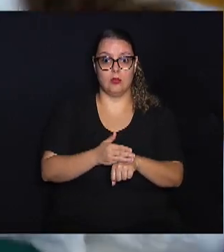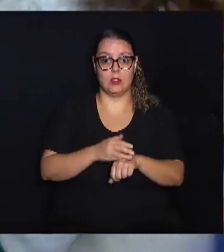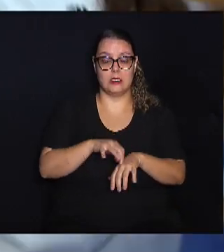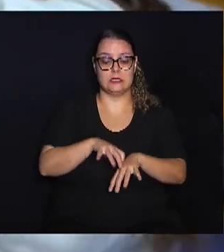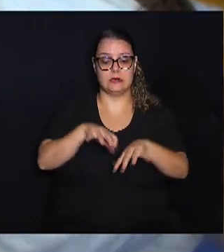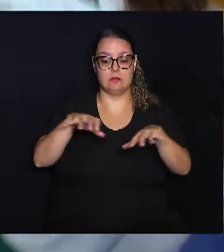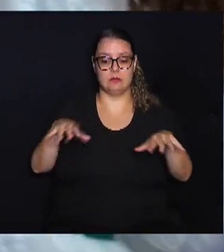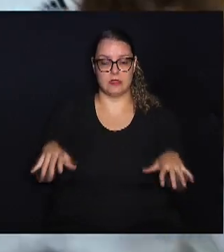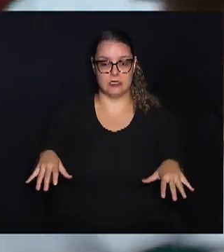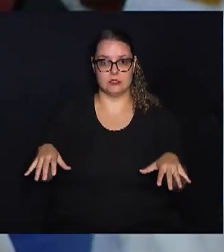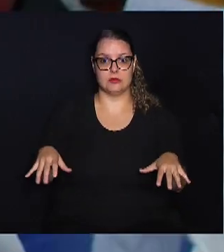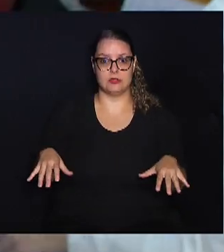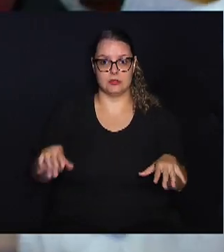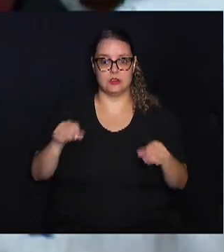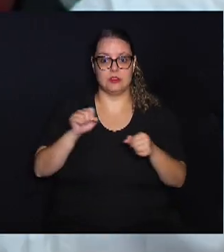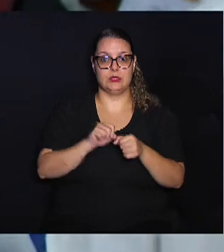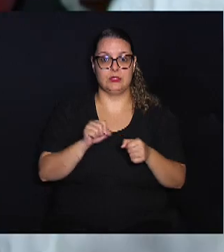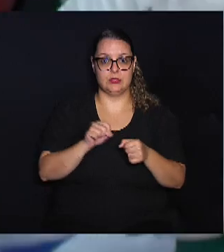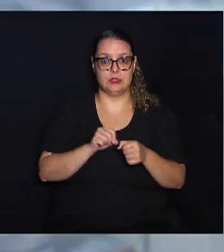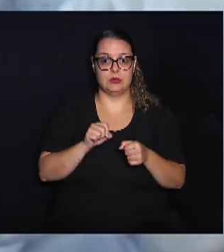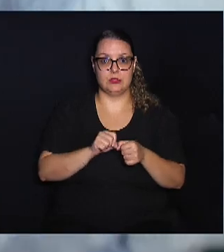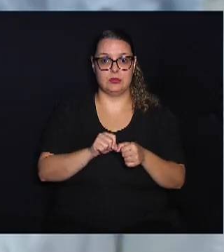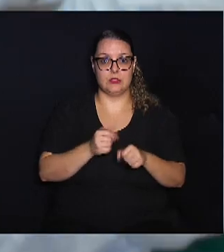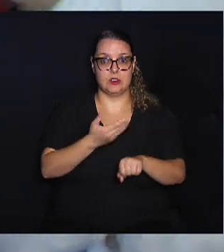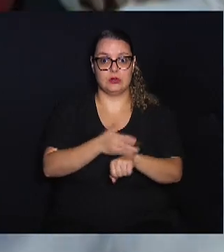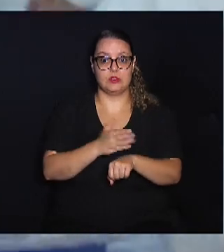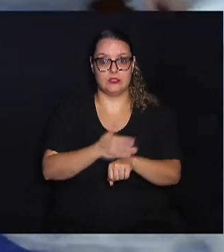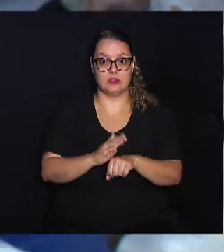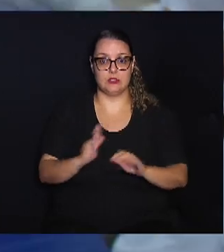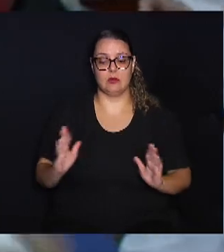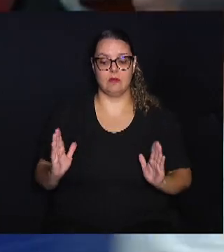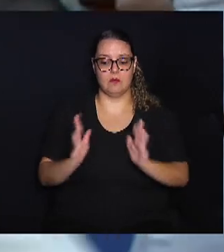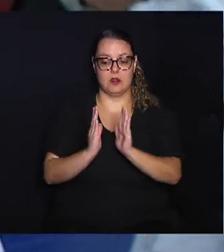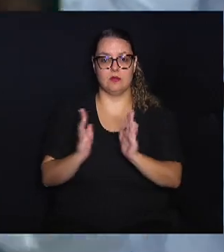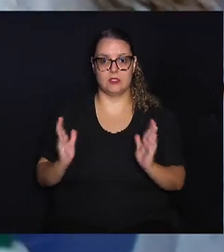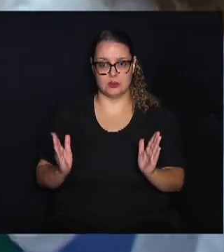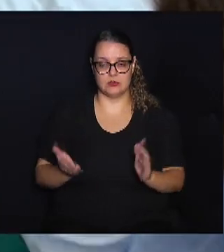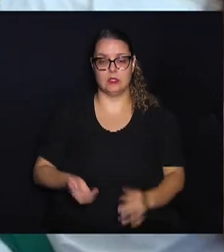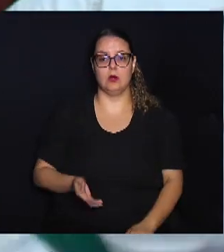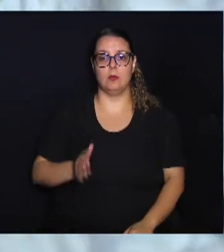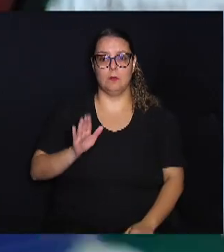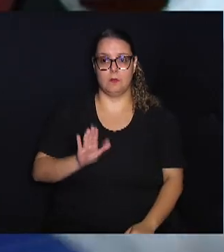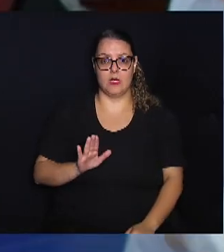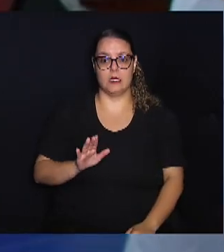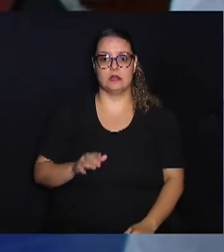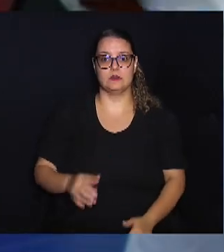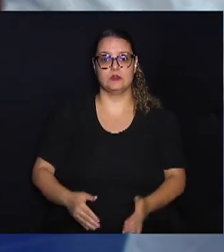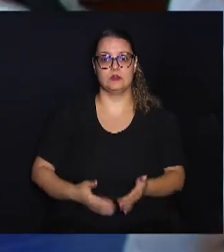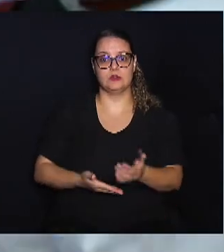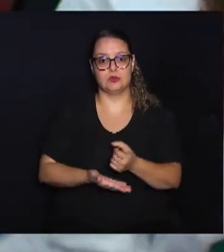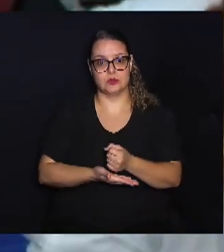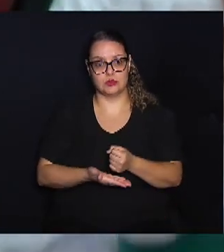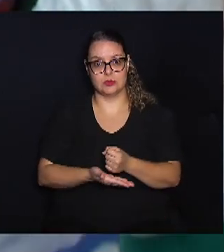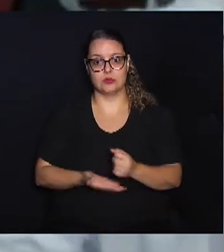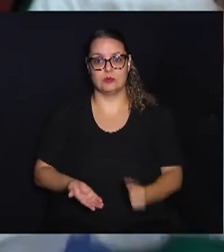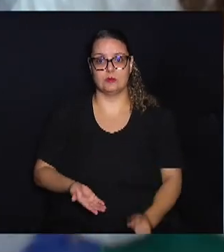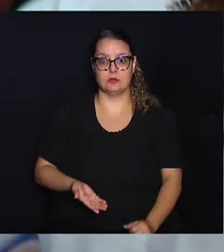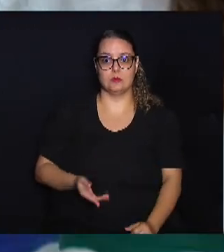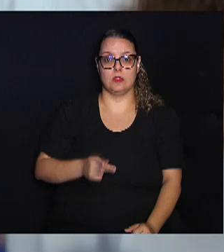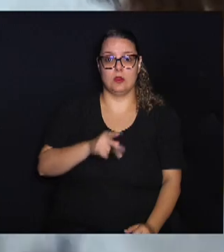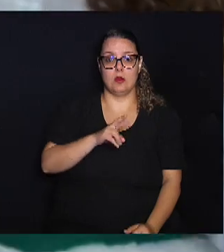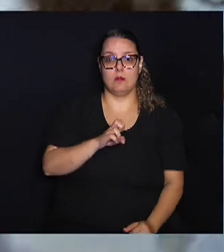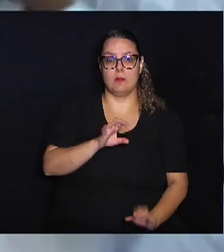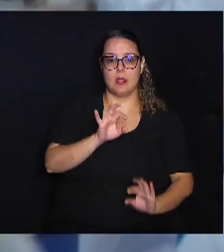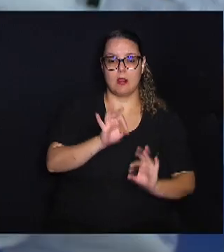e fazendo a prática frente a frente, mas ele a princípio é algo